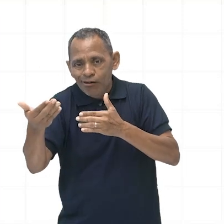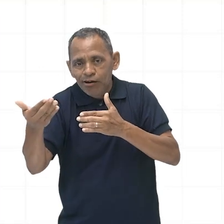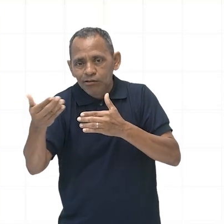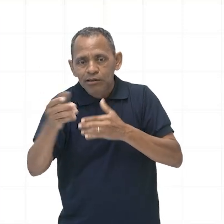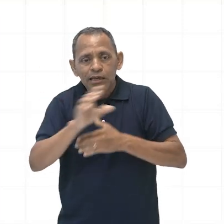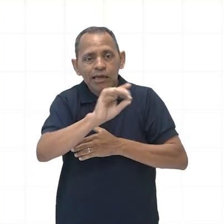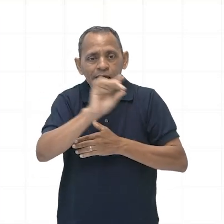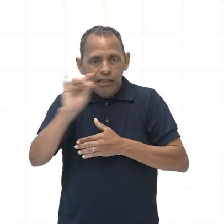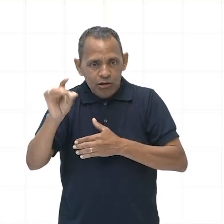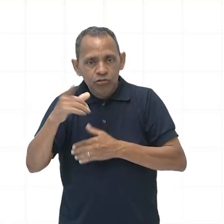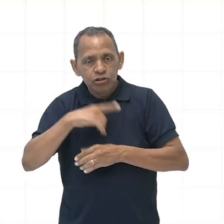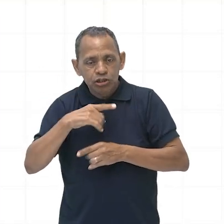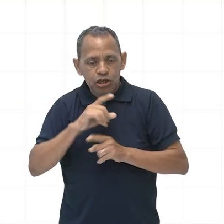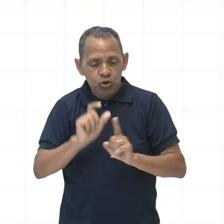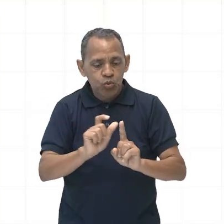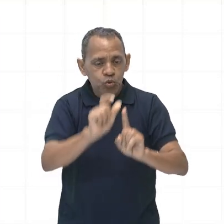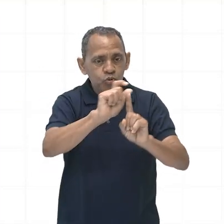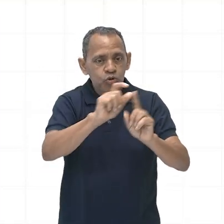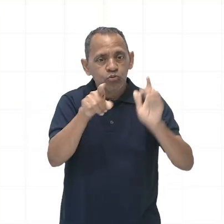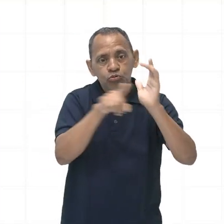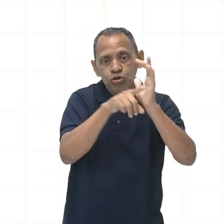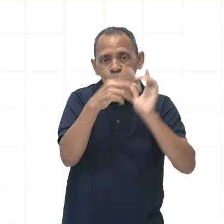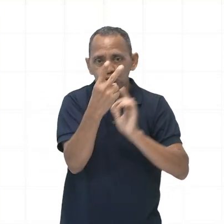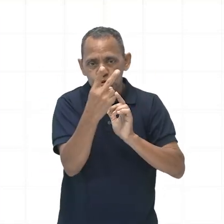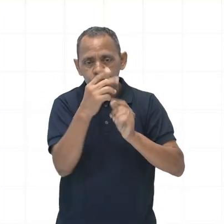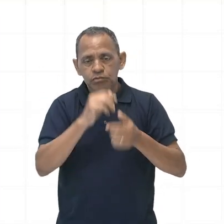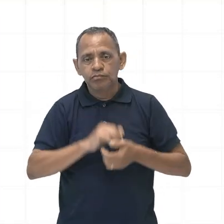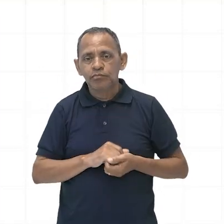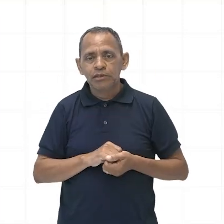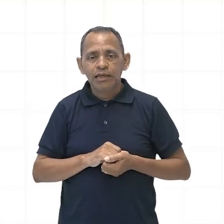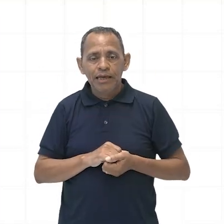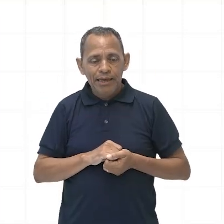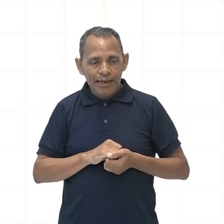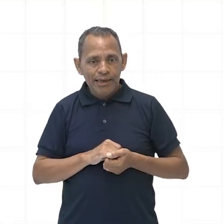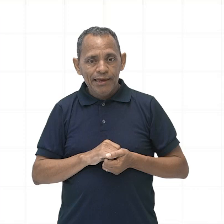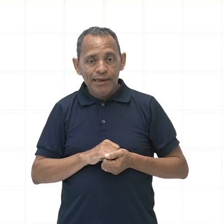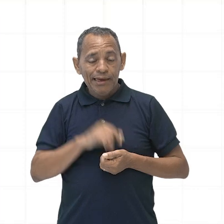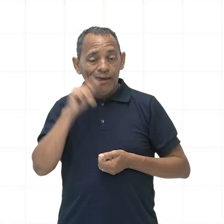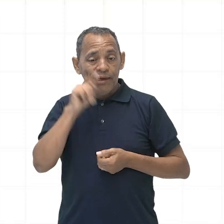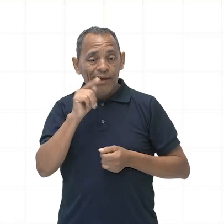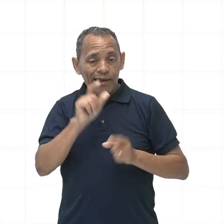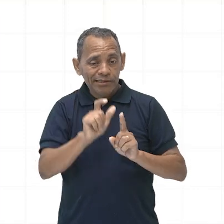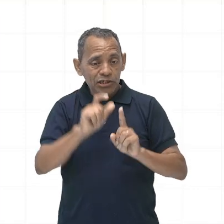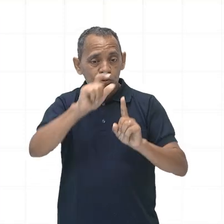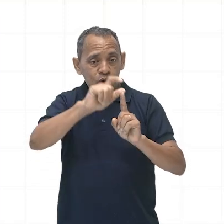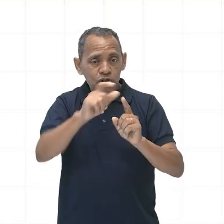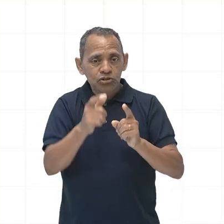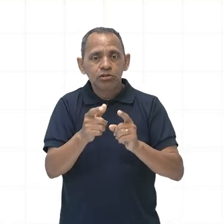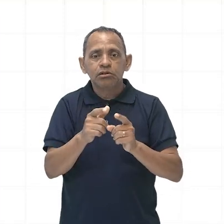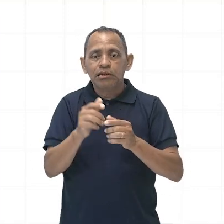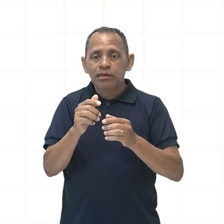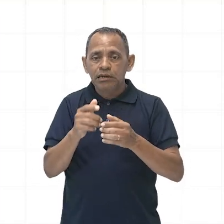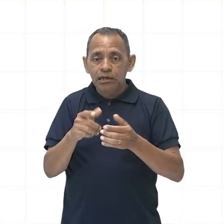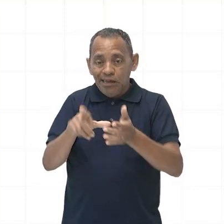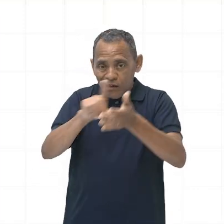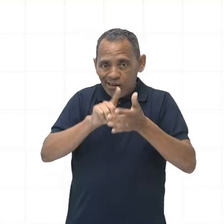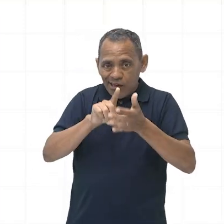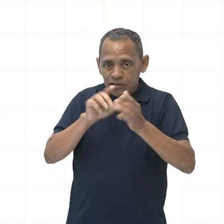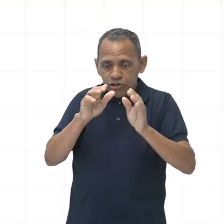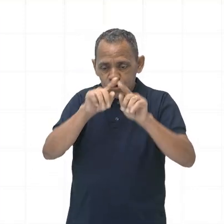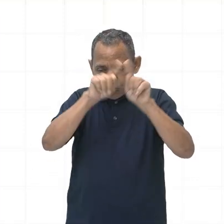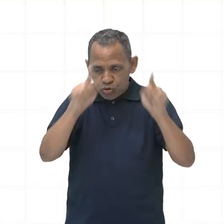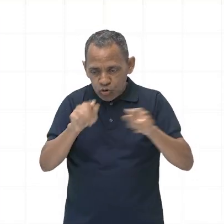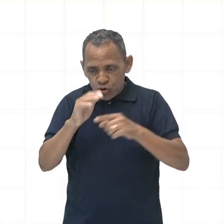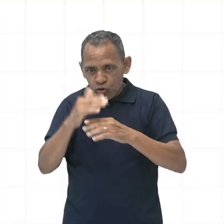ficar com o expoente menos 2. Esse expoente aqui, que antes estava do lado de fora dos parênteses, agora ele